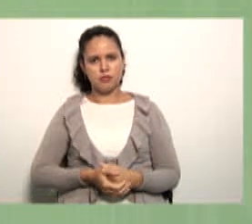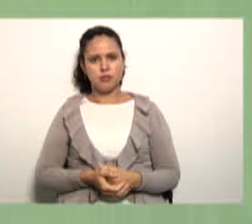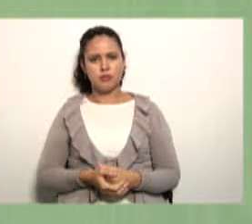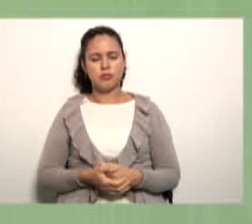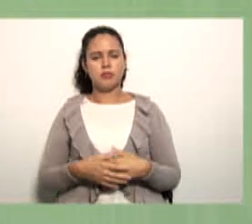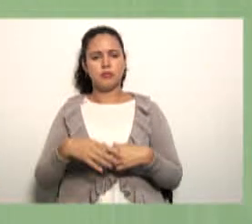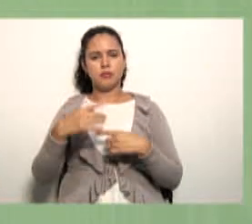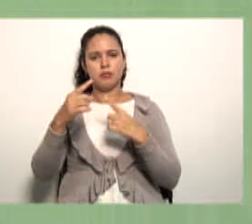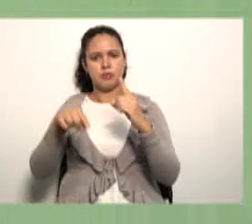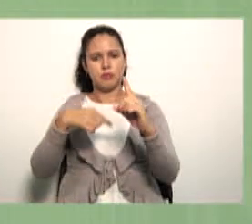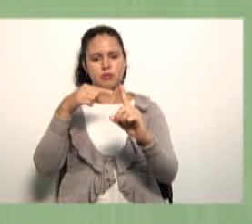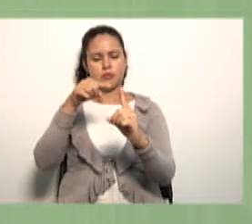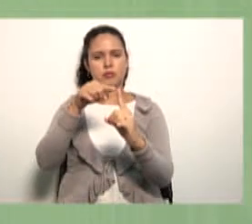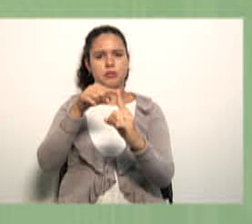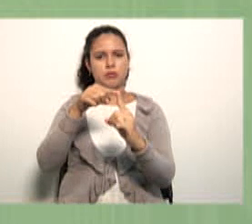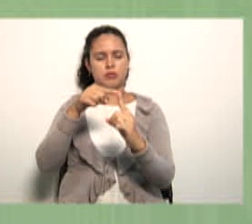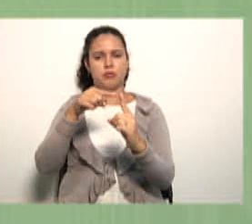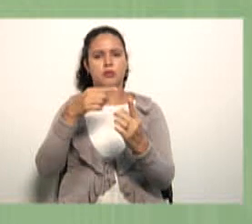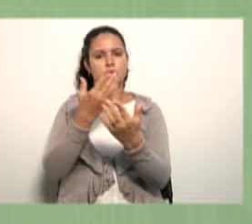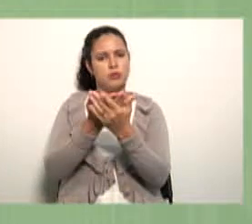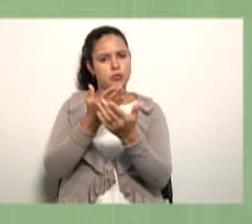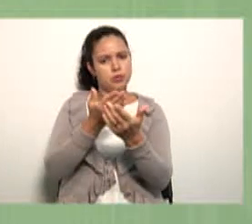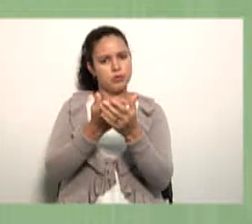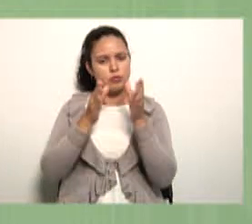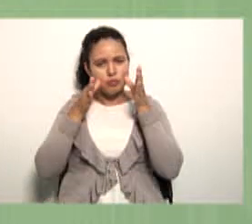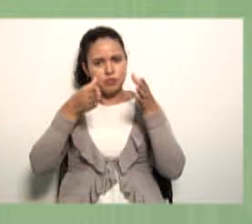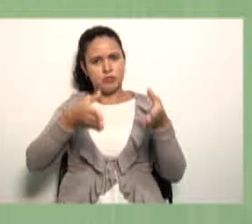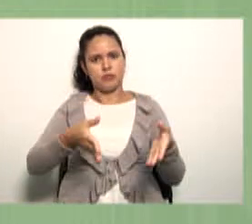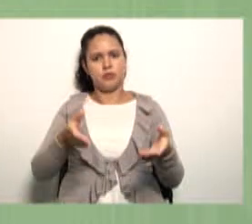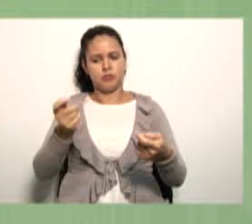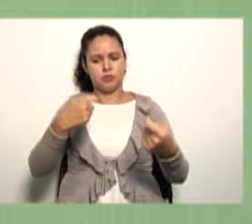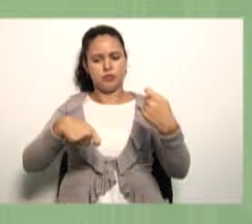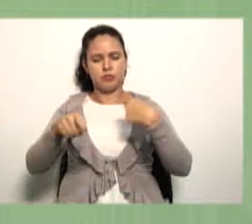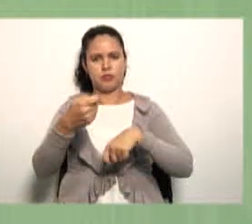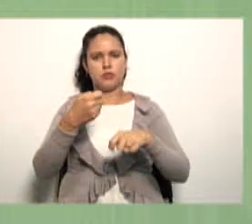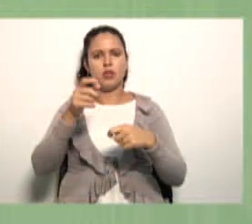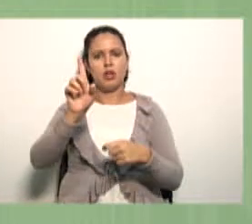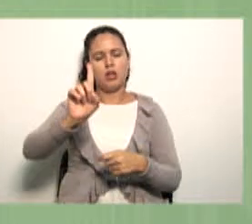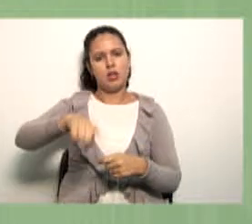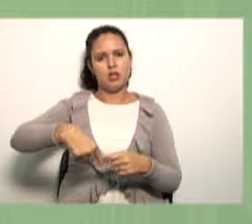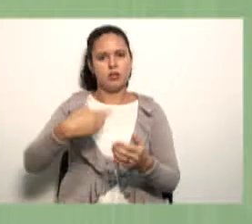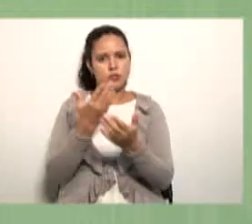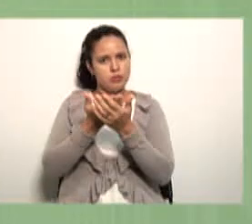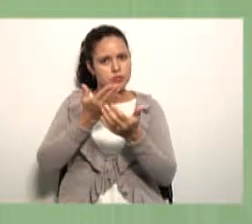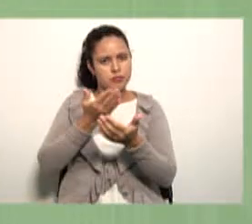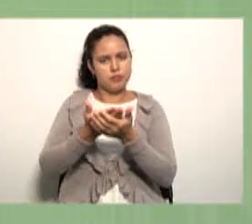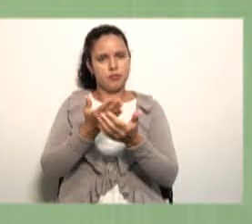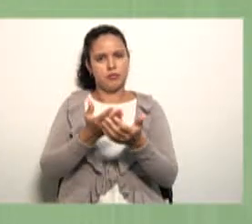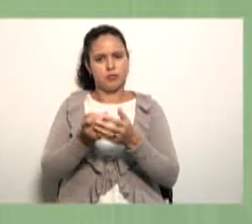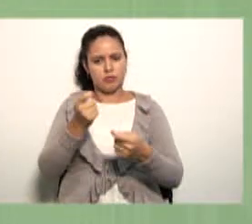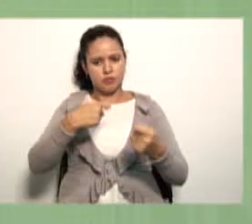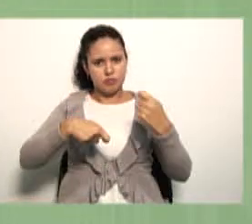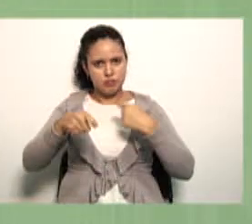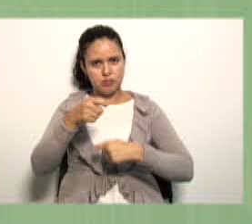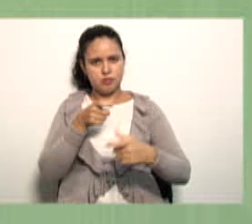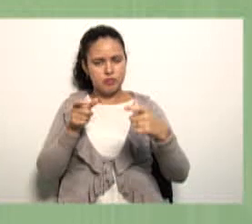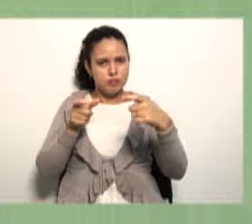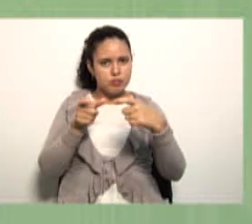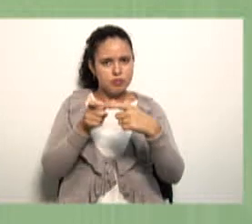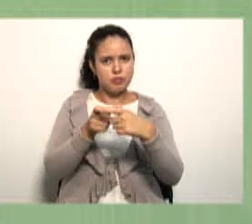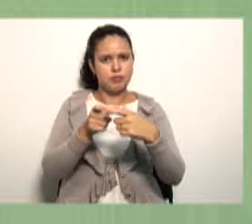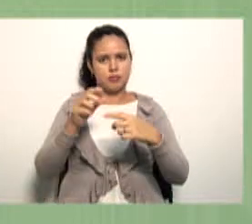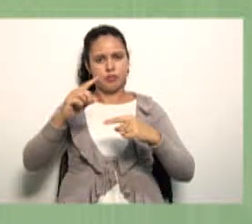O objetivo do estudo da economia é, portanto, o estudo e a administração da escassez dos